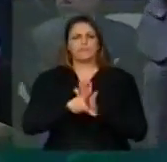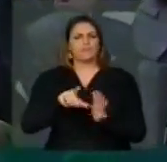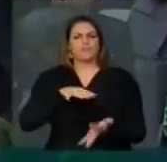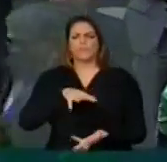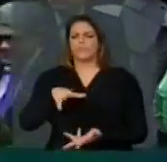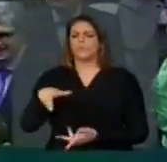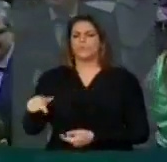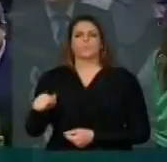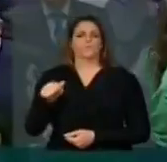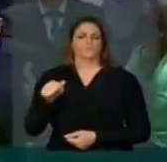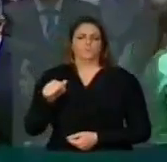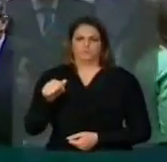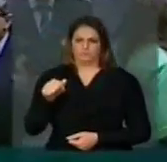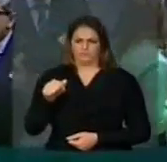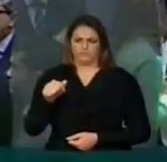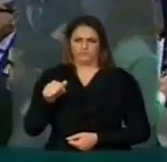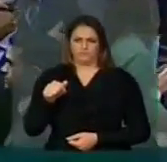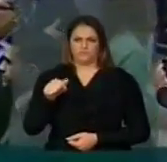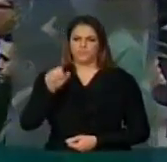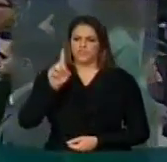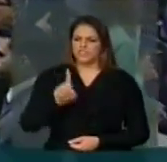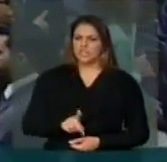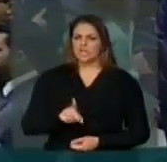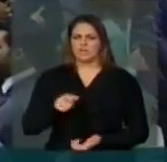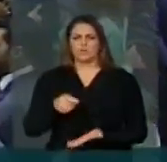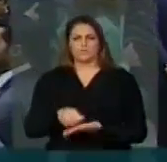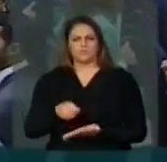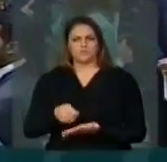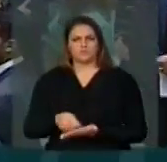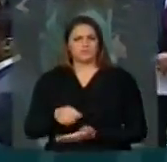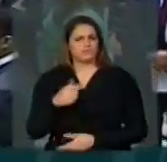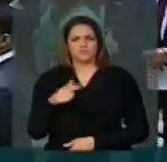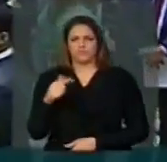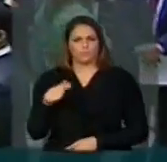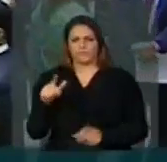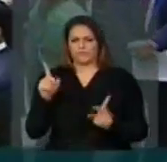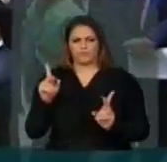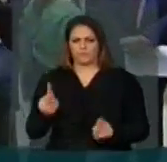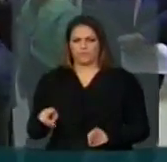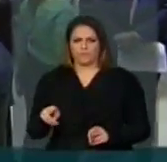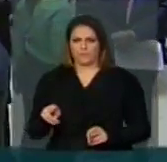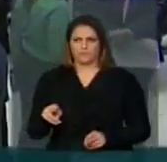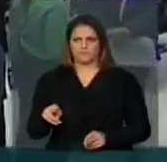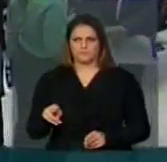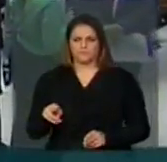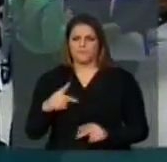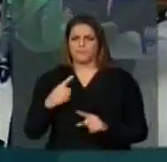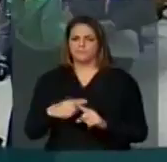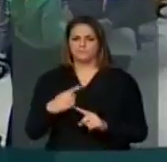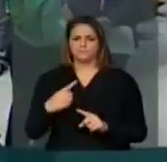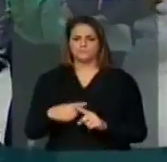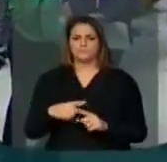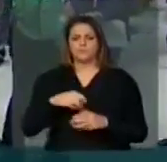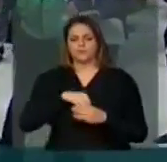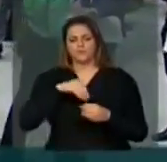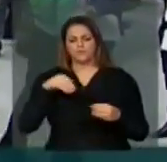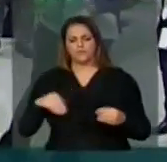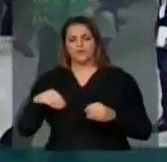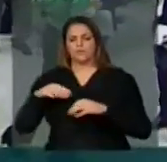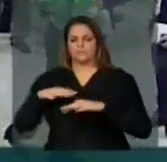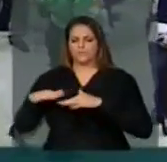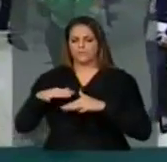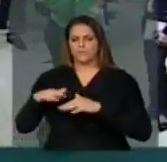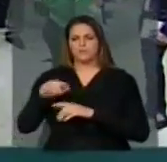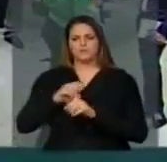de direitos e garantias, porque não há outra legislação no mundo que excepcionalize os movimentos sociais,